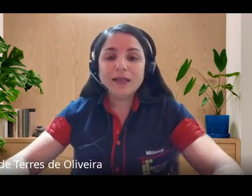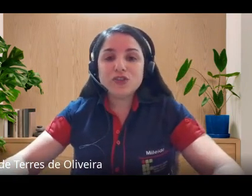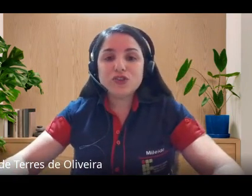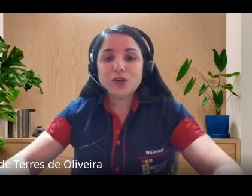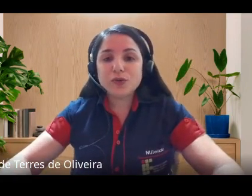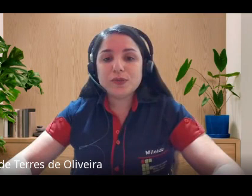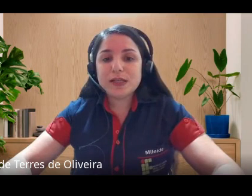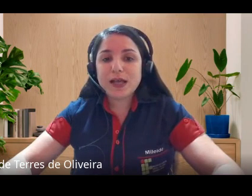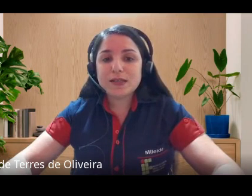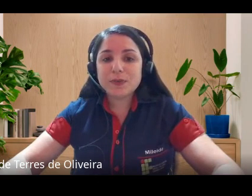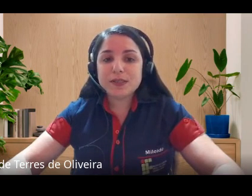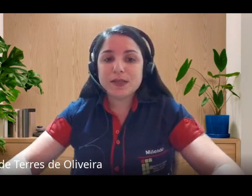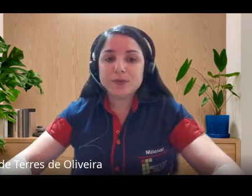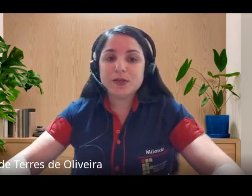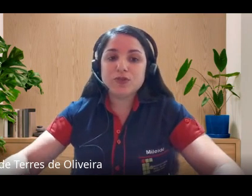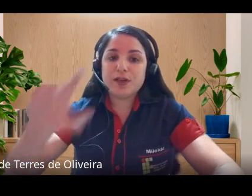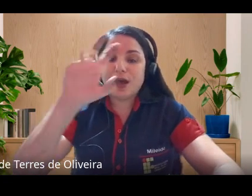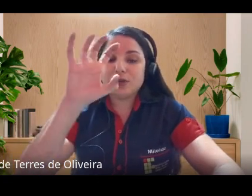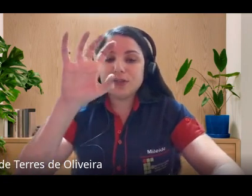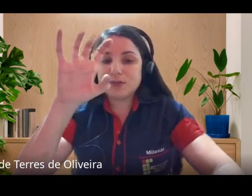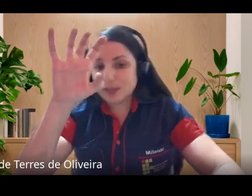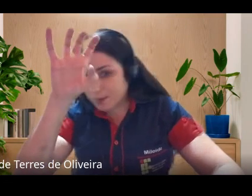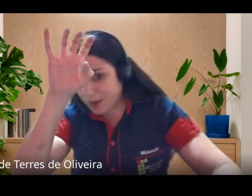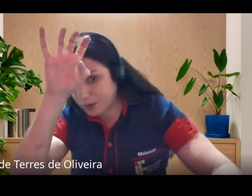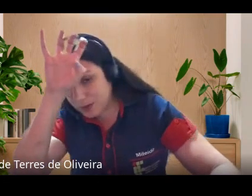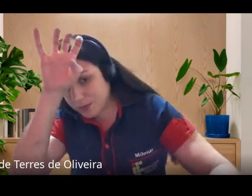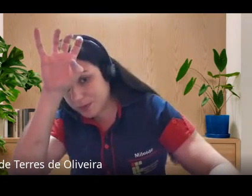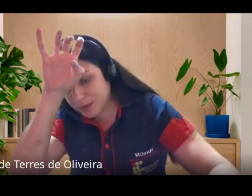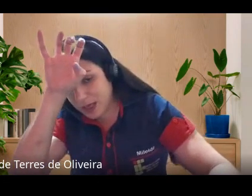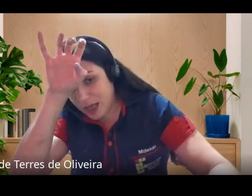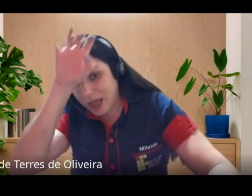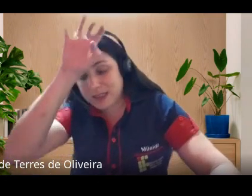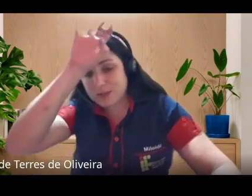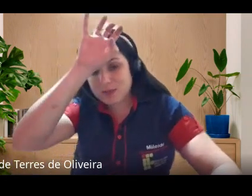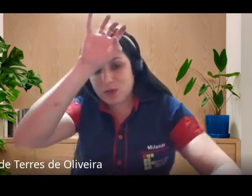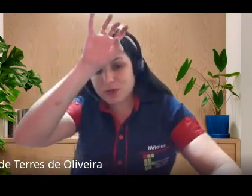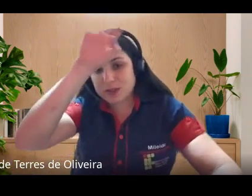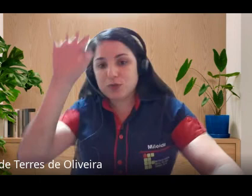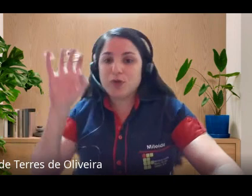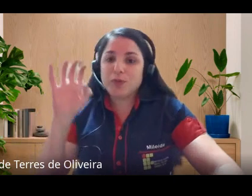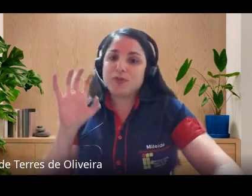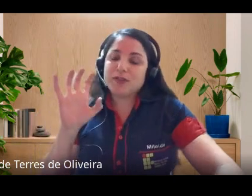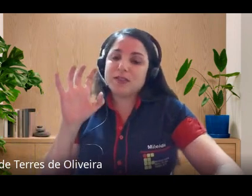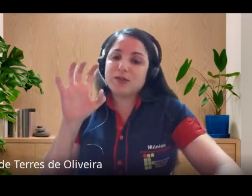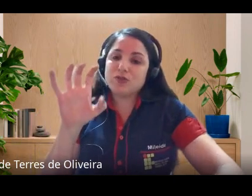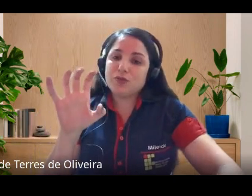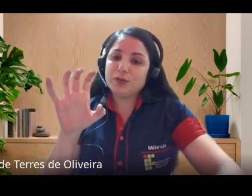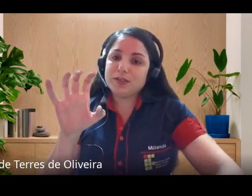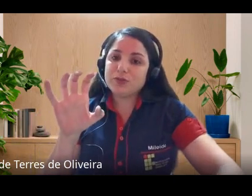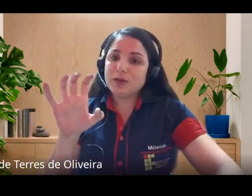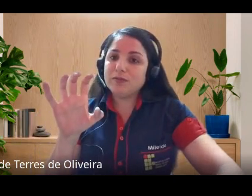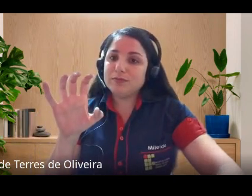Aí aqui a gente tem outros sinais, né? Por exemplo, sinal de veado, os dedos entreabertos. Esse mesma configuração de mão eu posso fazer sinal